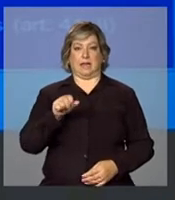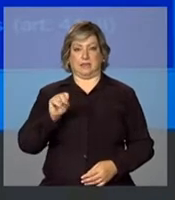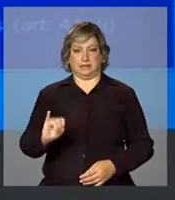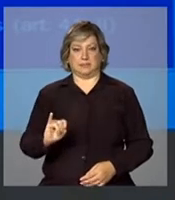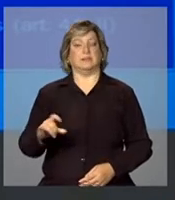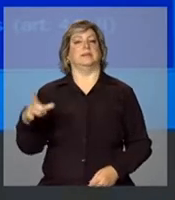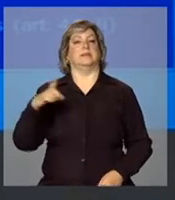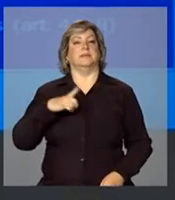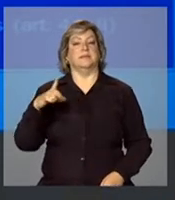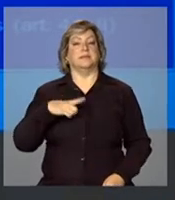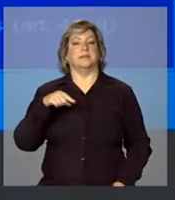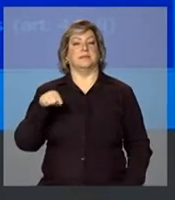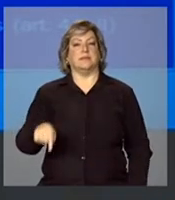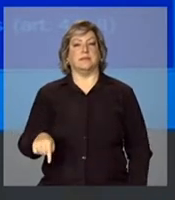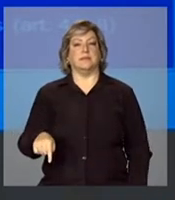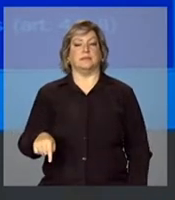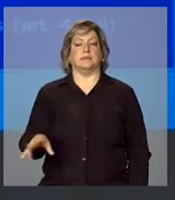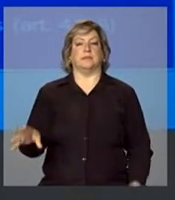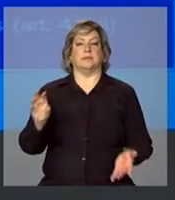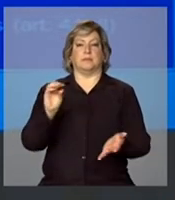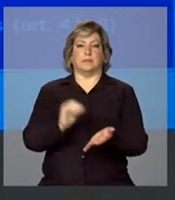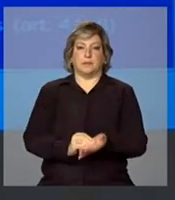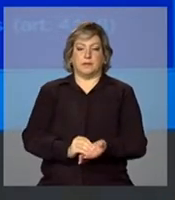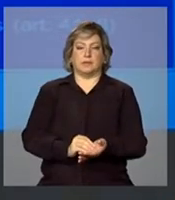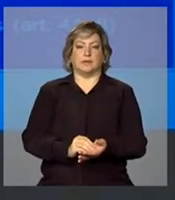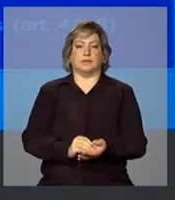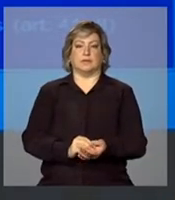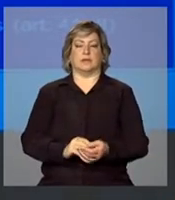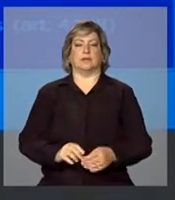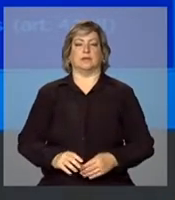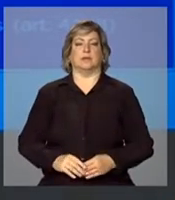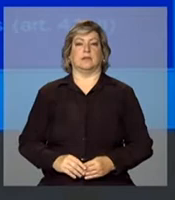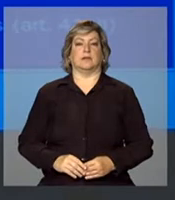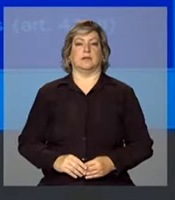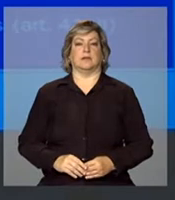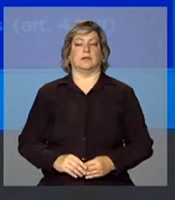ela disciplina, ela coloca